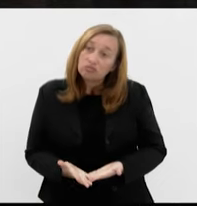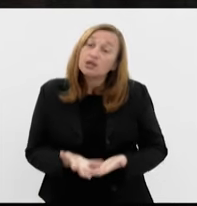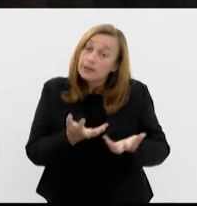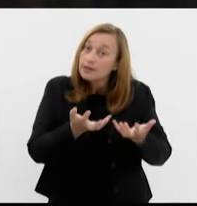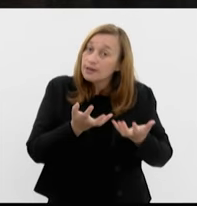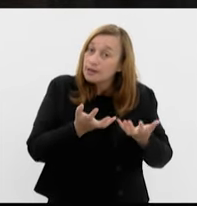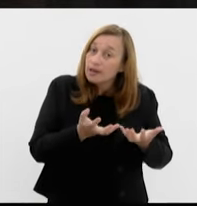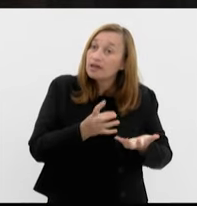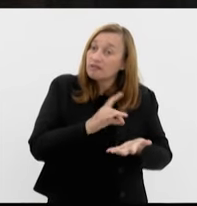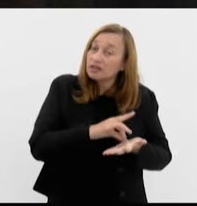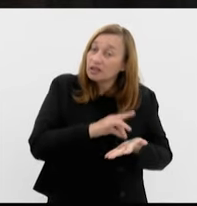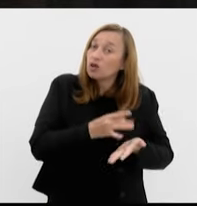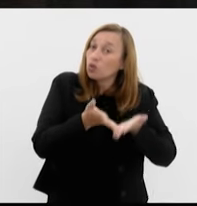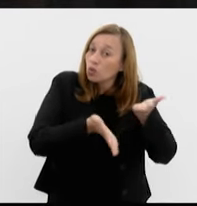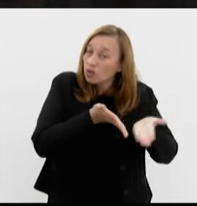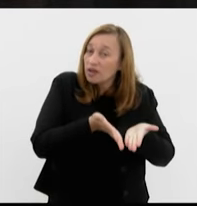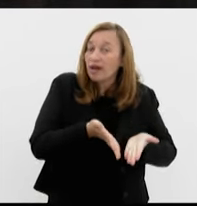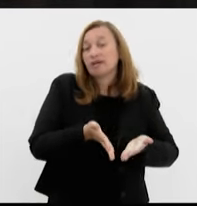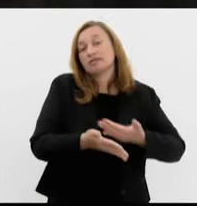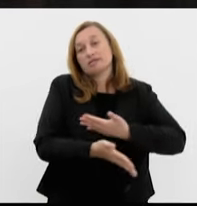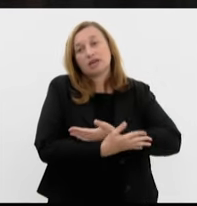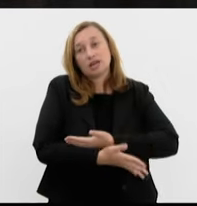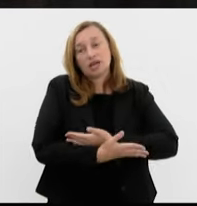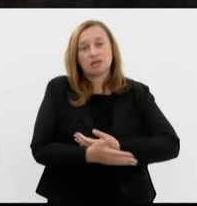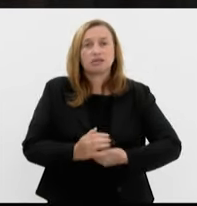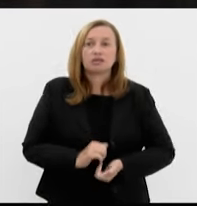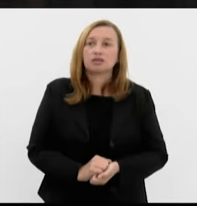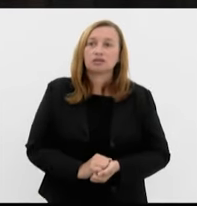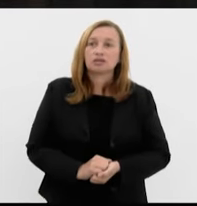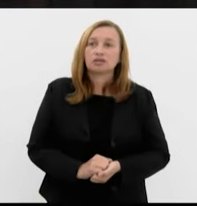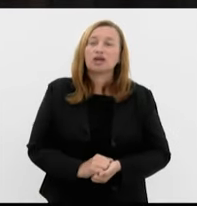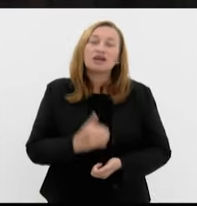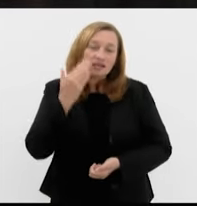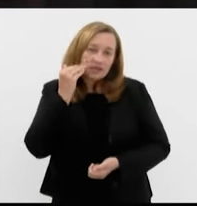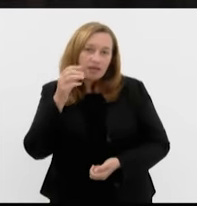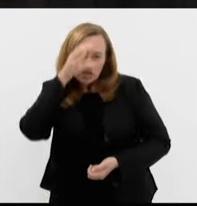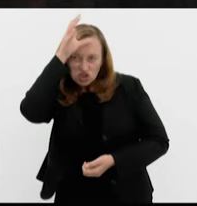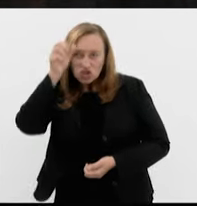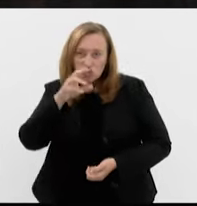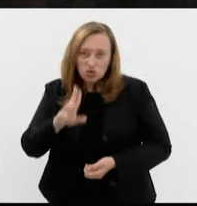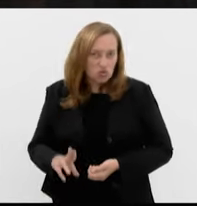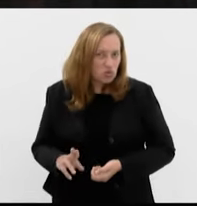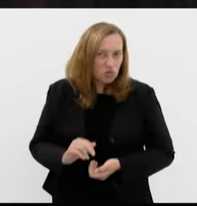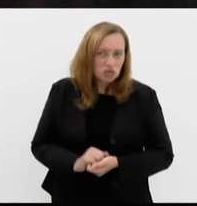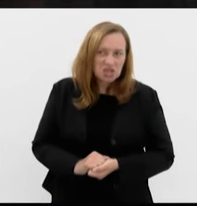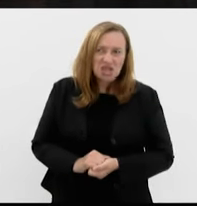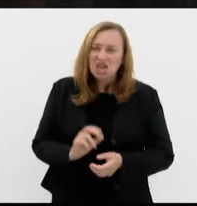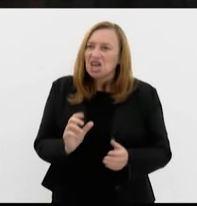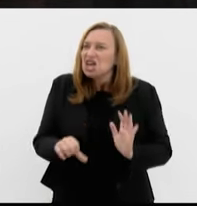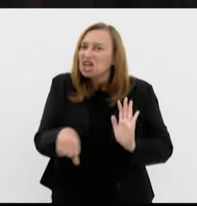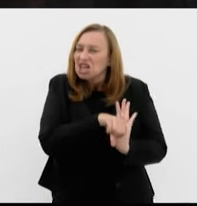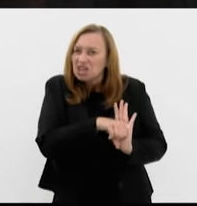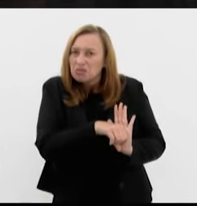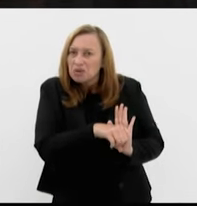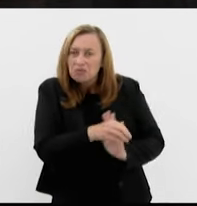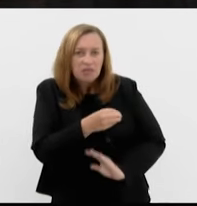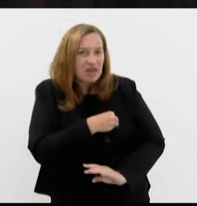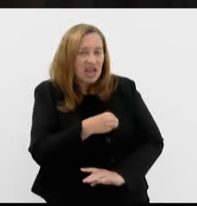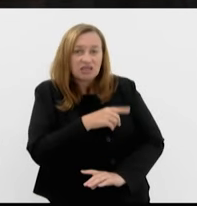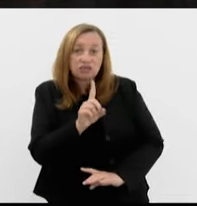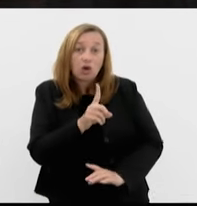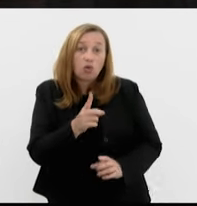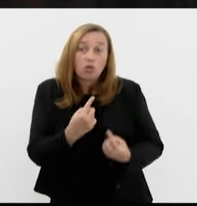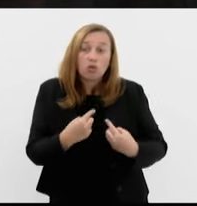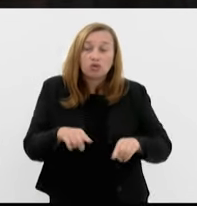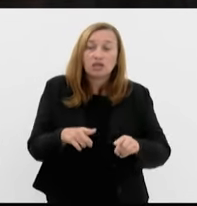queira de fato cuidar deste filho e sabe ti juu isto não é nem isto não é crime nem Pecado ao contrário a